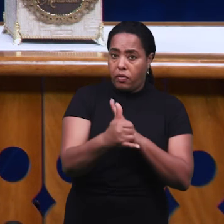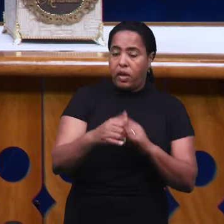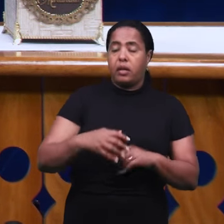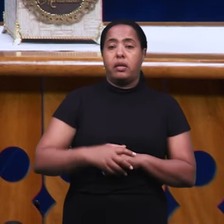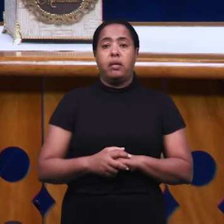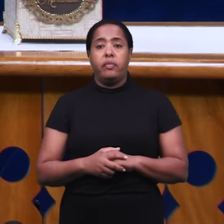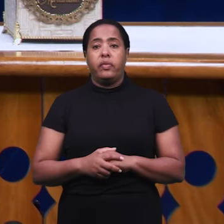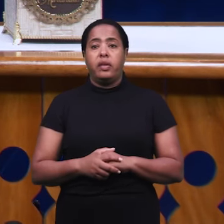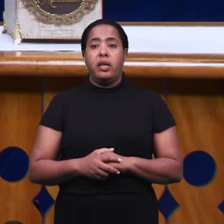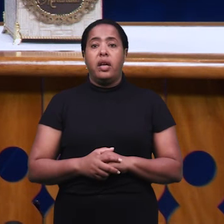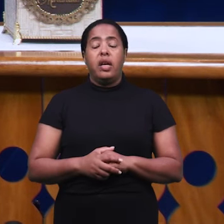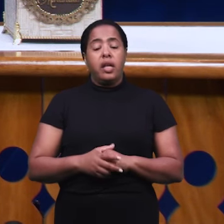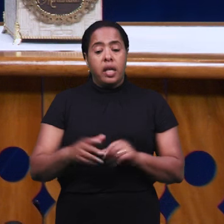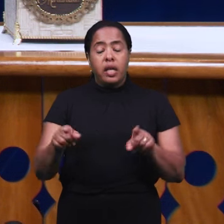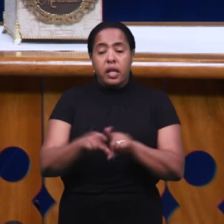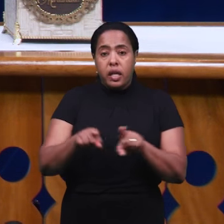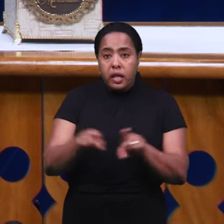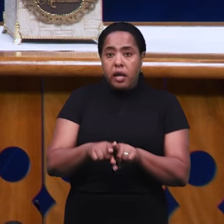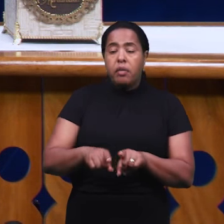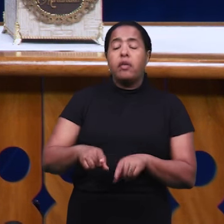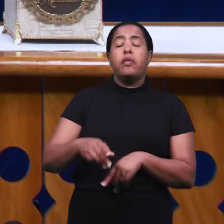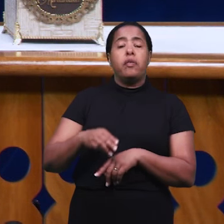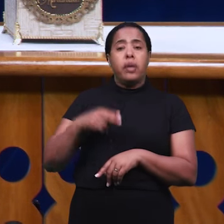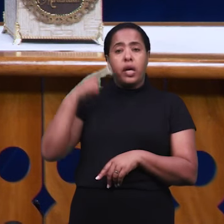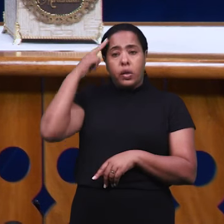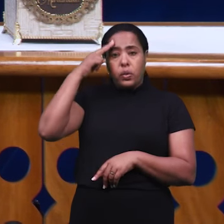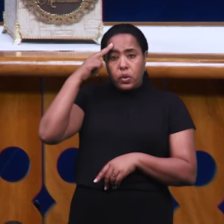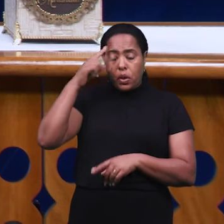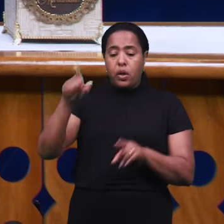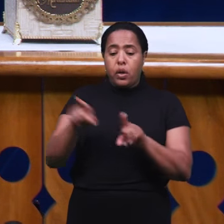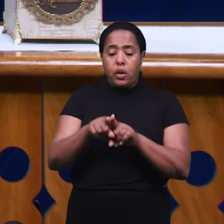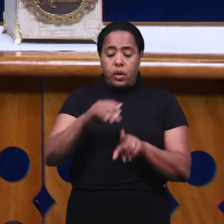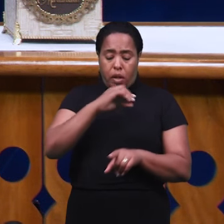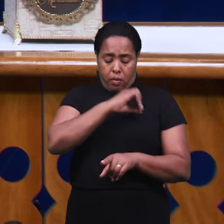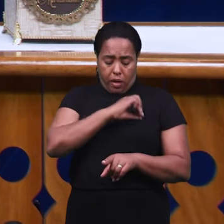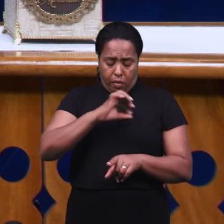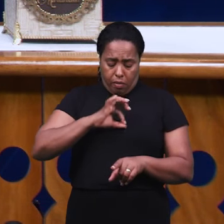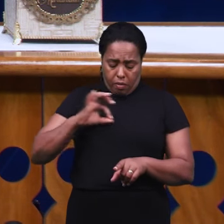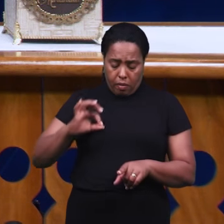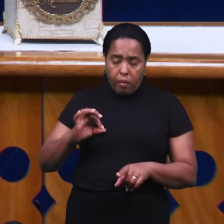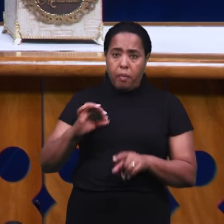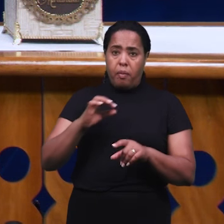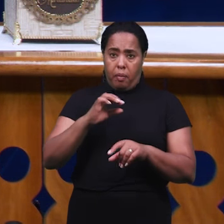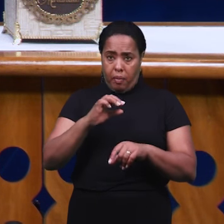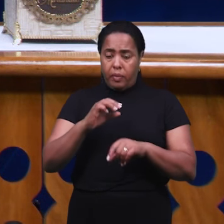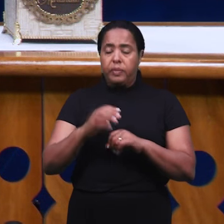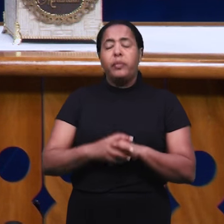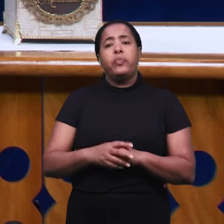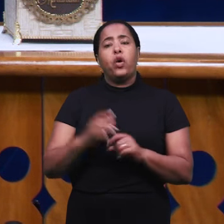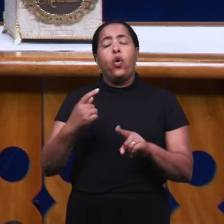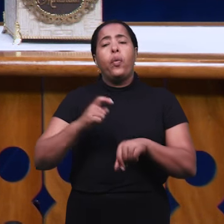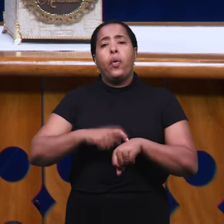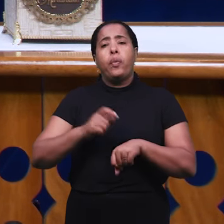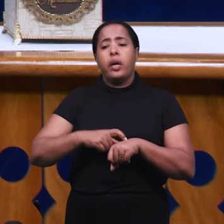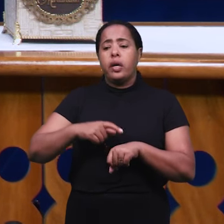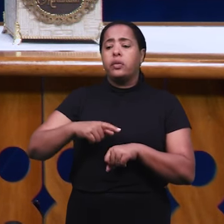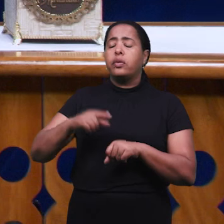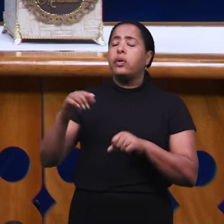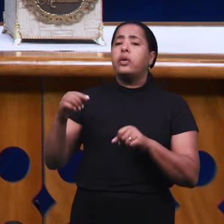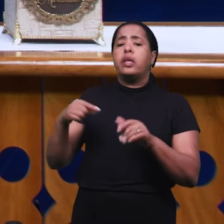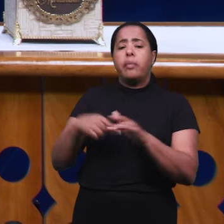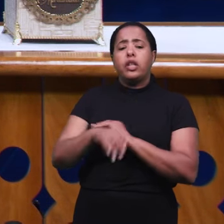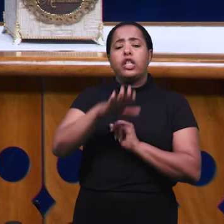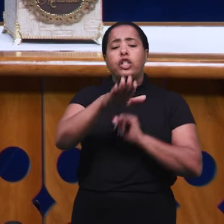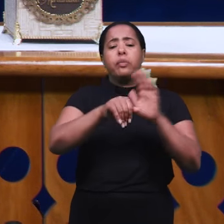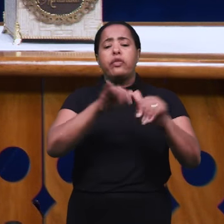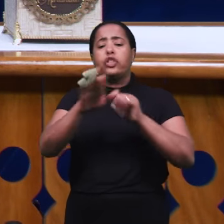Tumim e falava por sonhos, como diz o texto. Quando eles queriam consultar o Senhor, Ele chamava